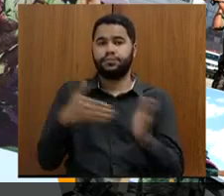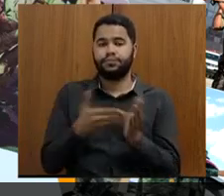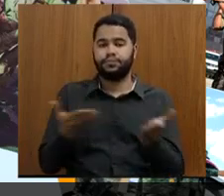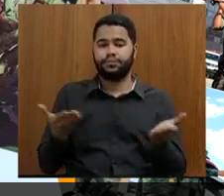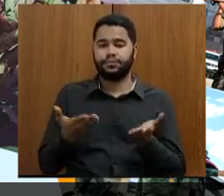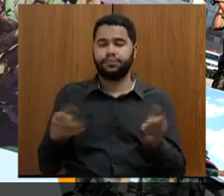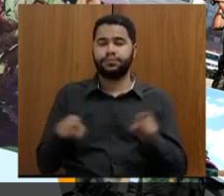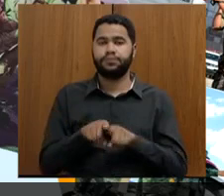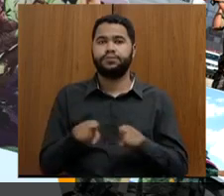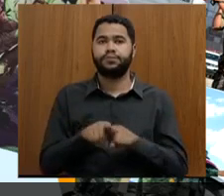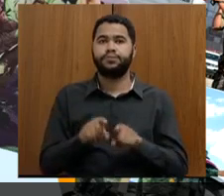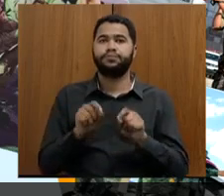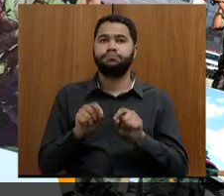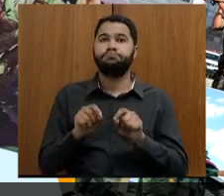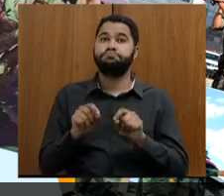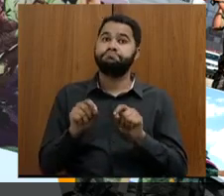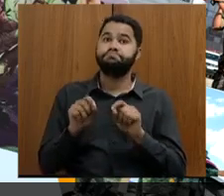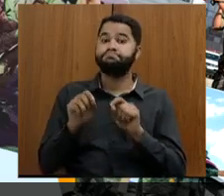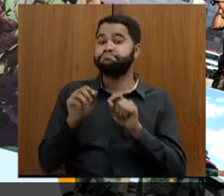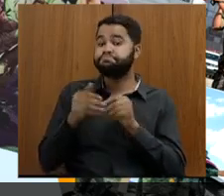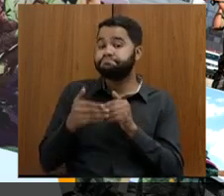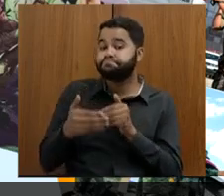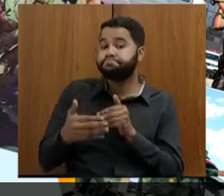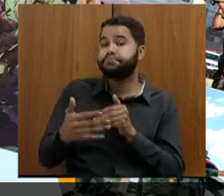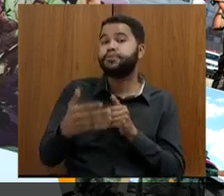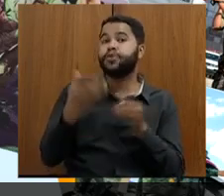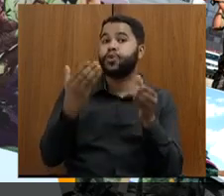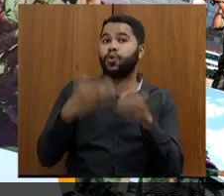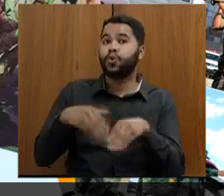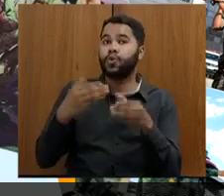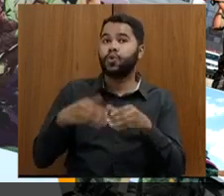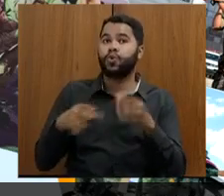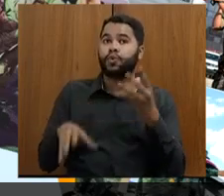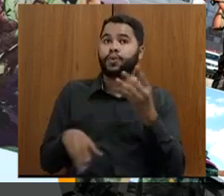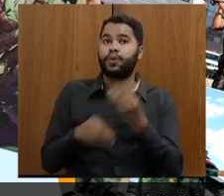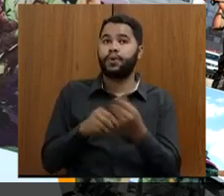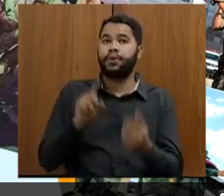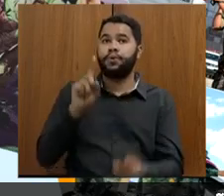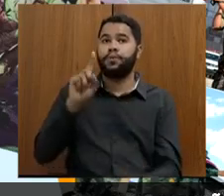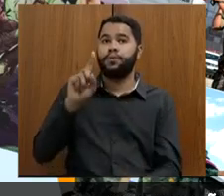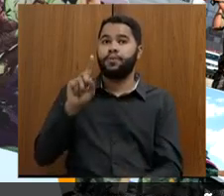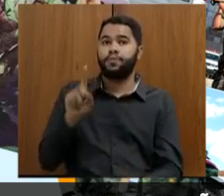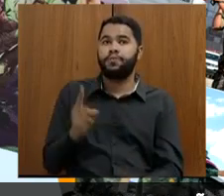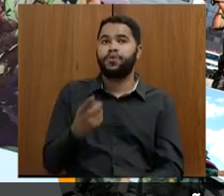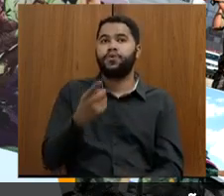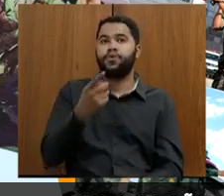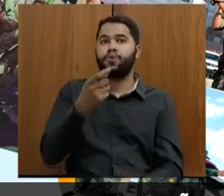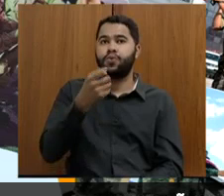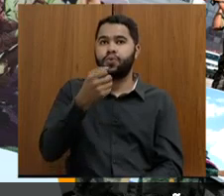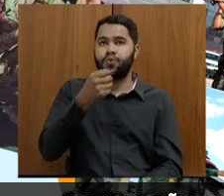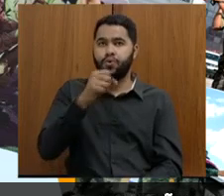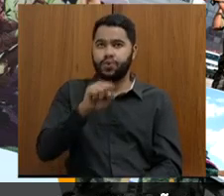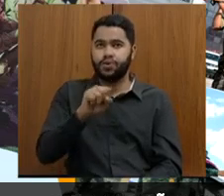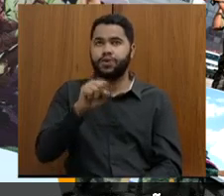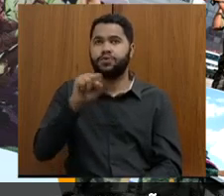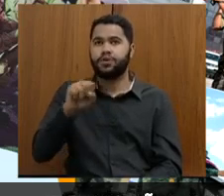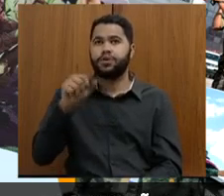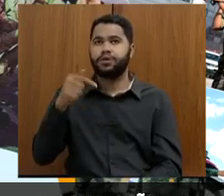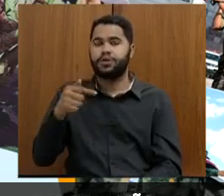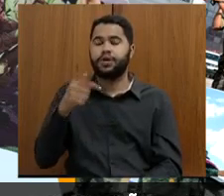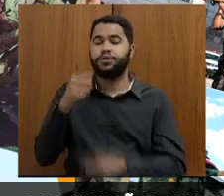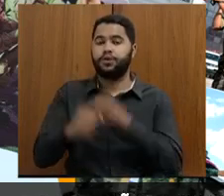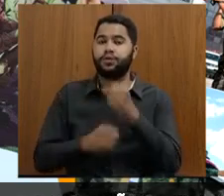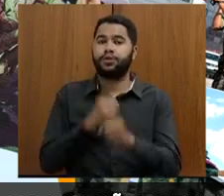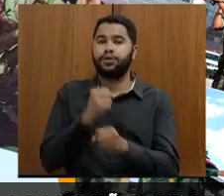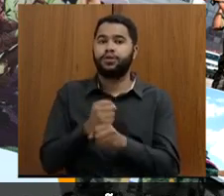nós temos aqui Uma expectativa né que é concurso já em andamento de incluir mais 1887 em 2022